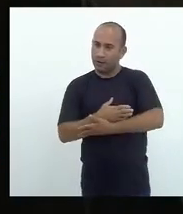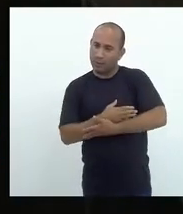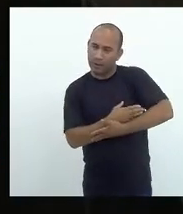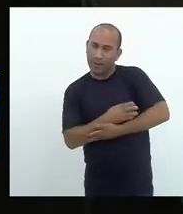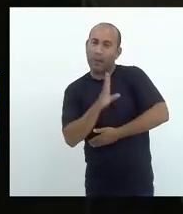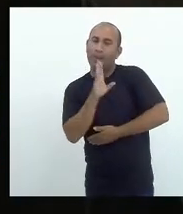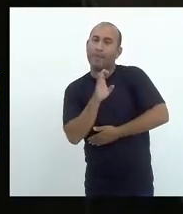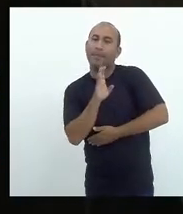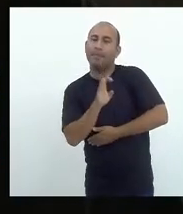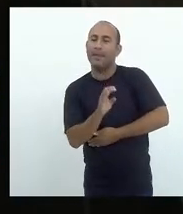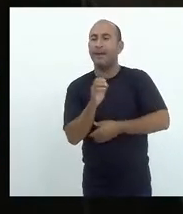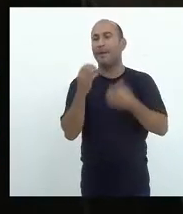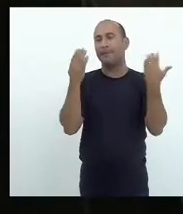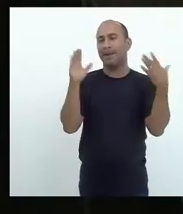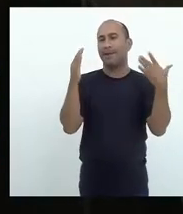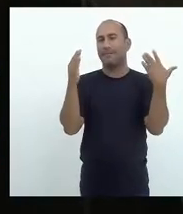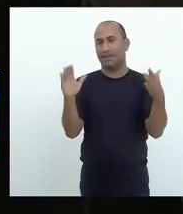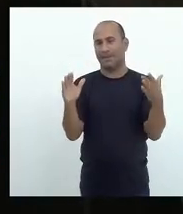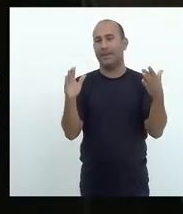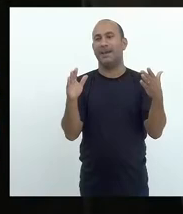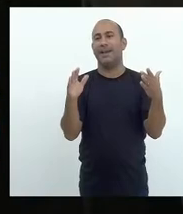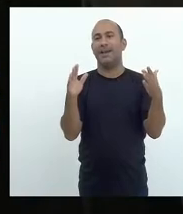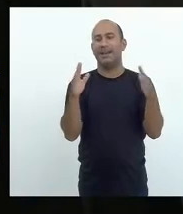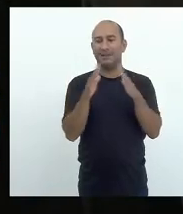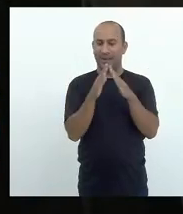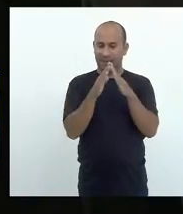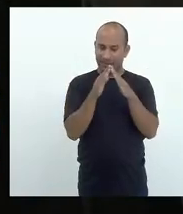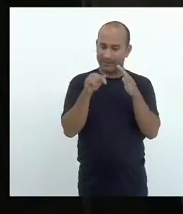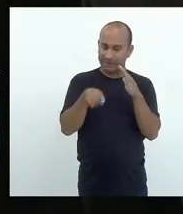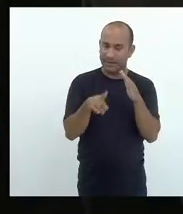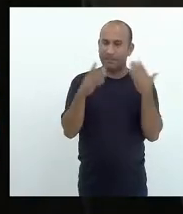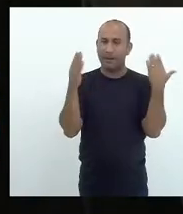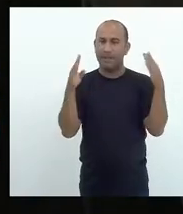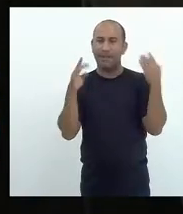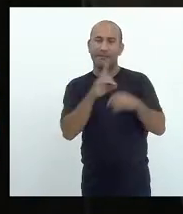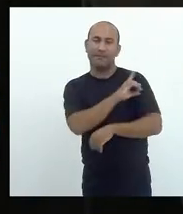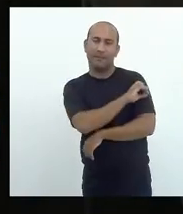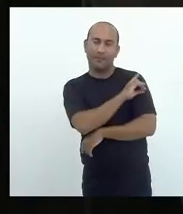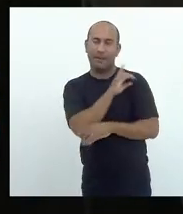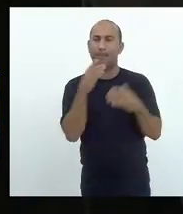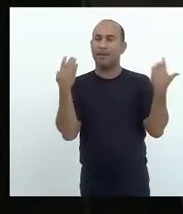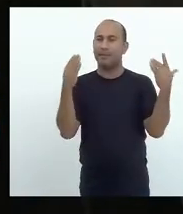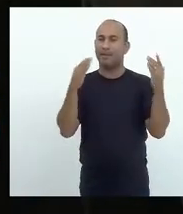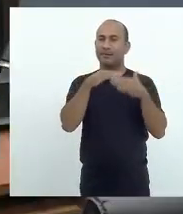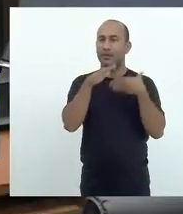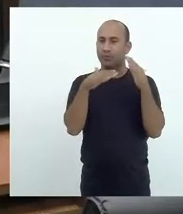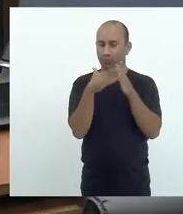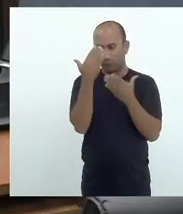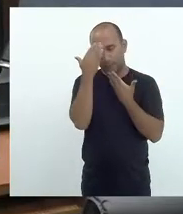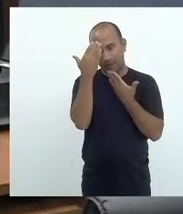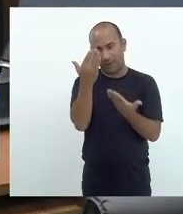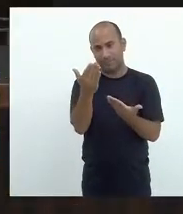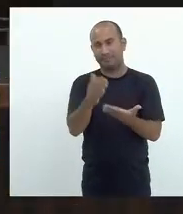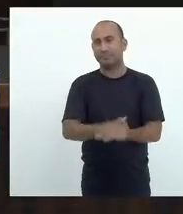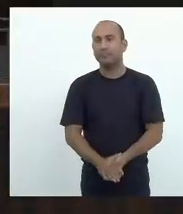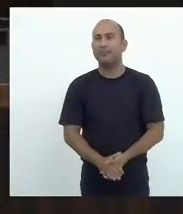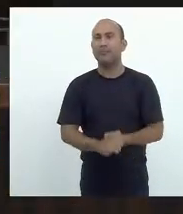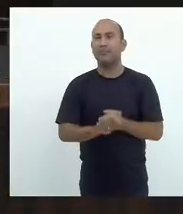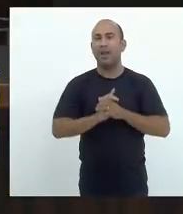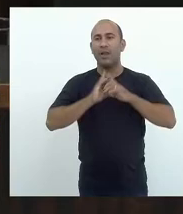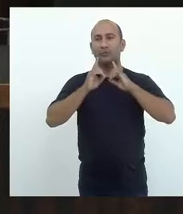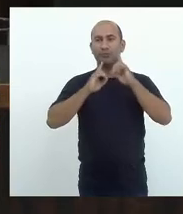bebezinhos. Parabéns, e parabéns a essa casa, parabéns à enfermagem, parabéns a todos. Muito obrigada. Para